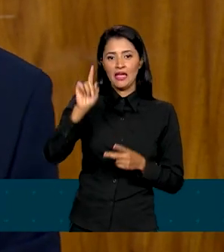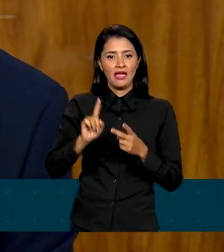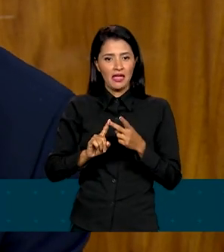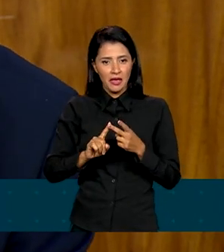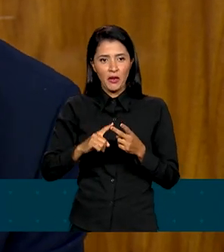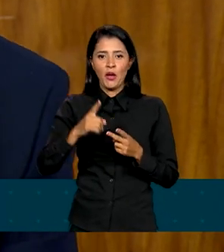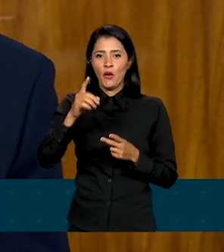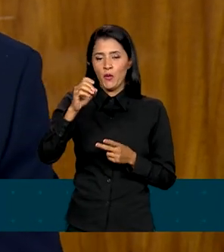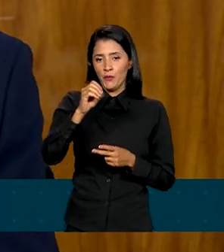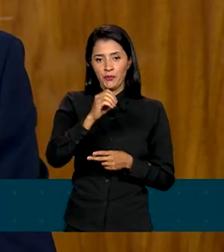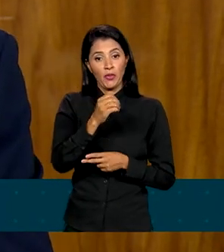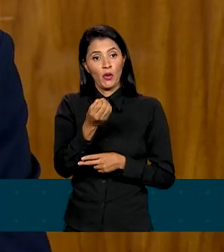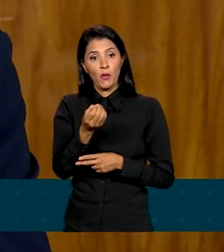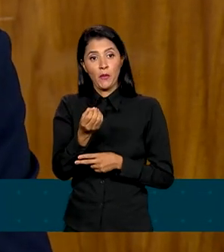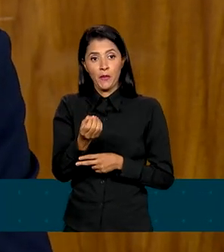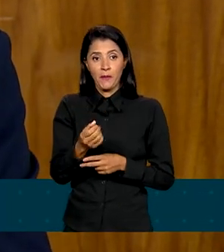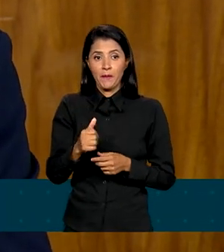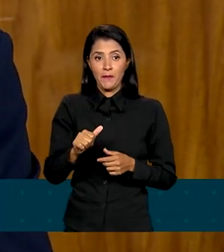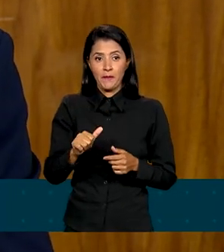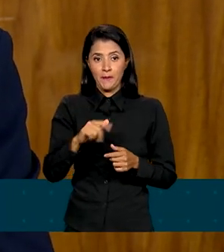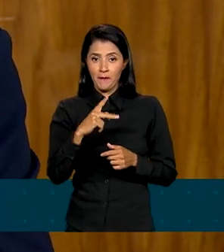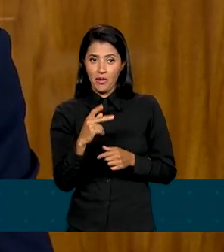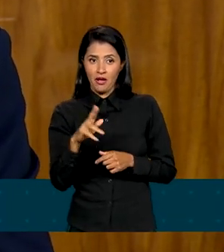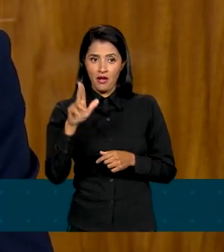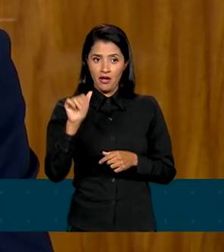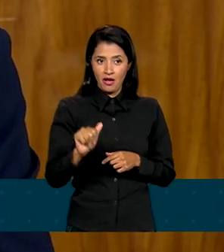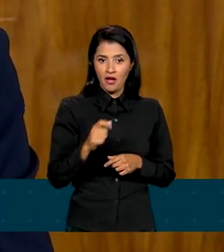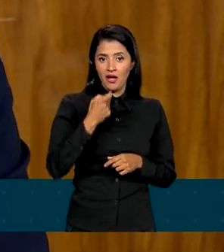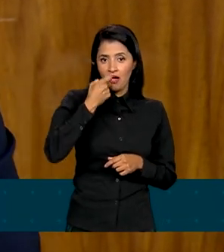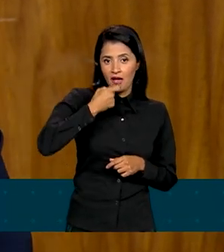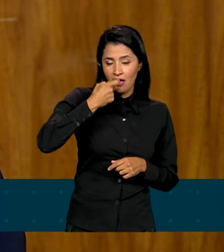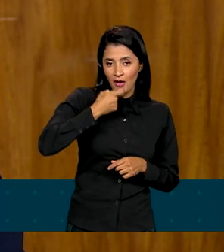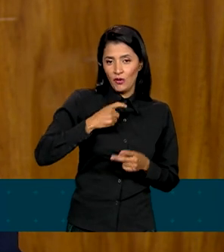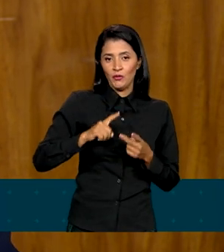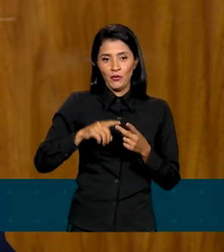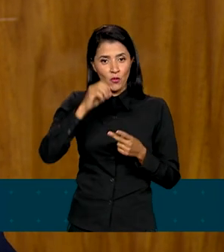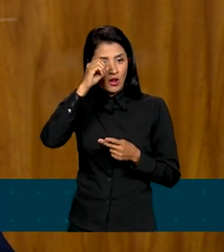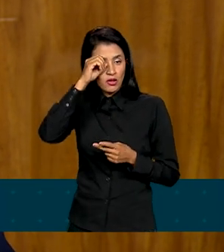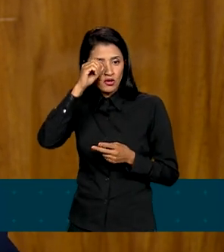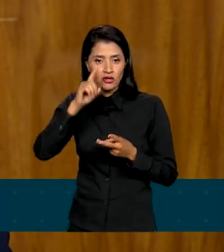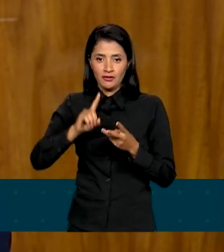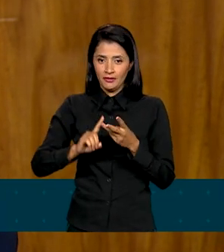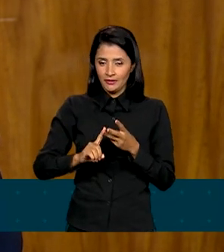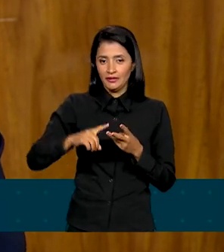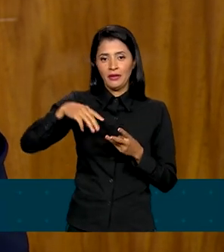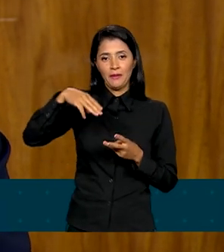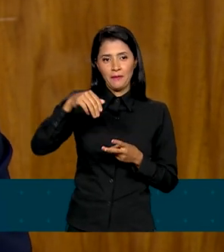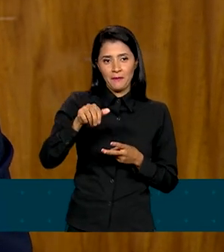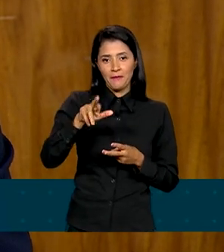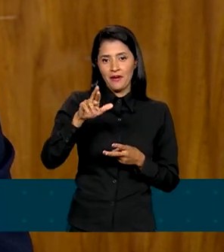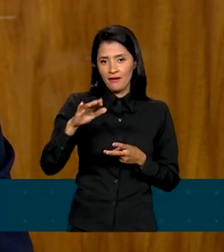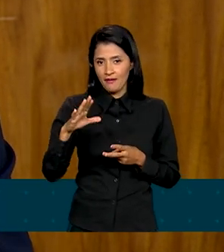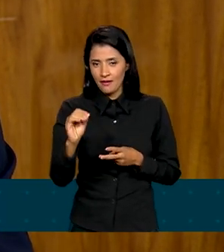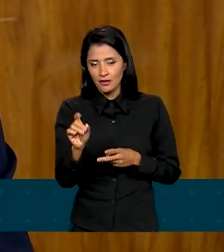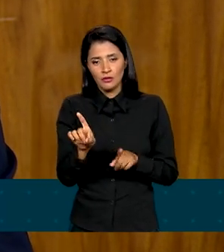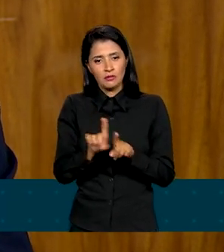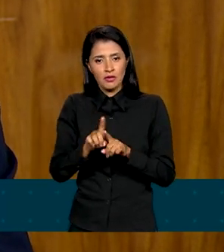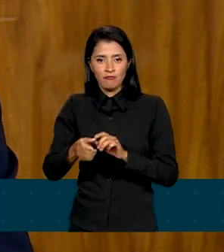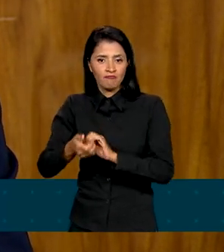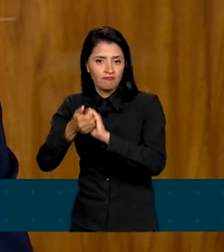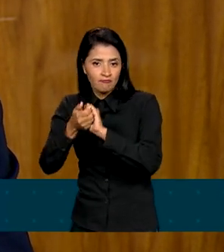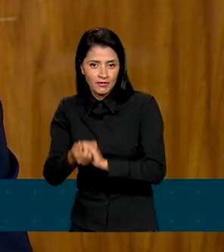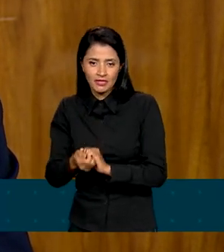Teixeira, parceiro desse programa, o Alexandre Padilha, o Márcio. Cumprimentar aqui todos